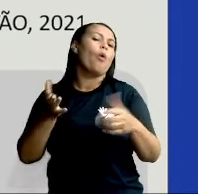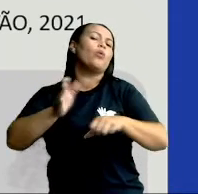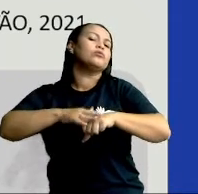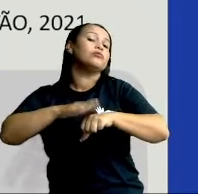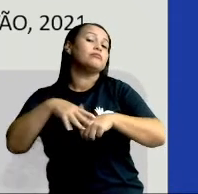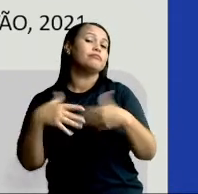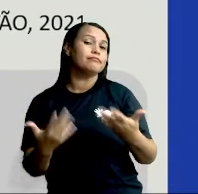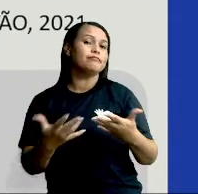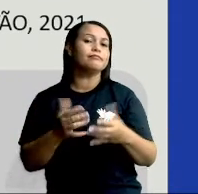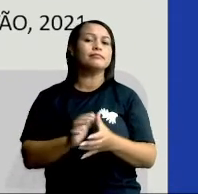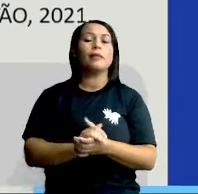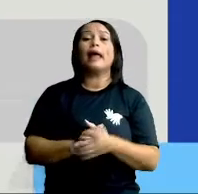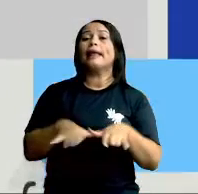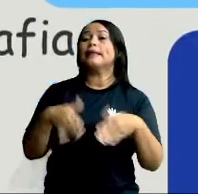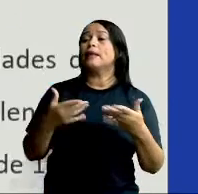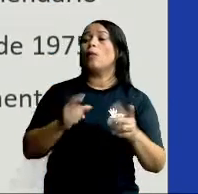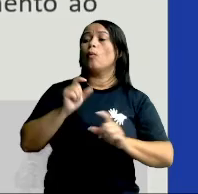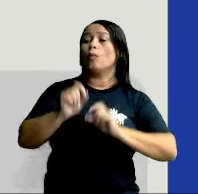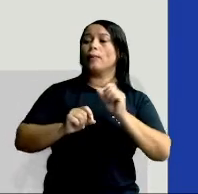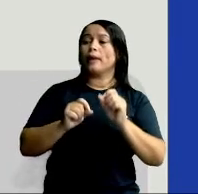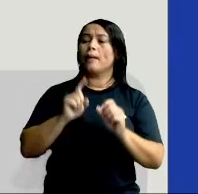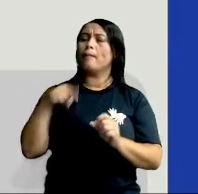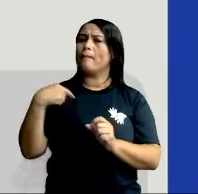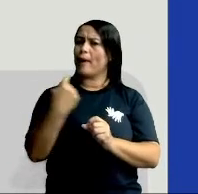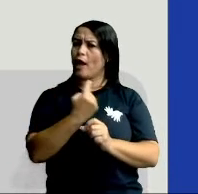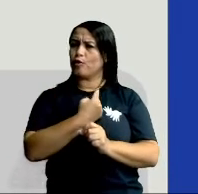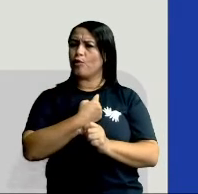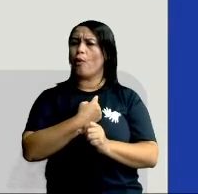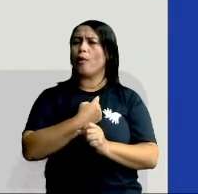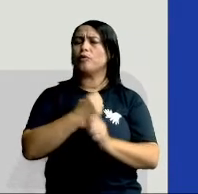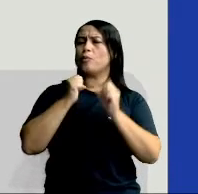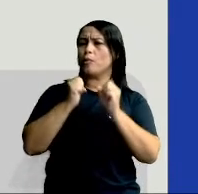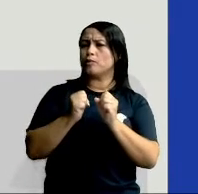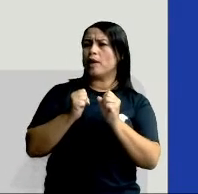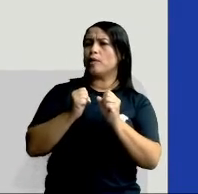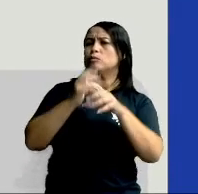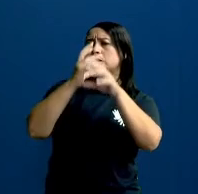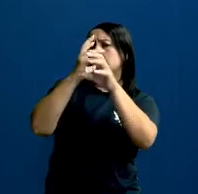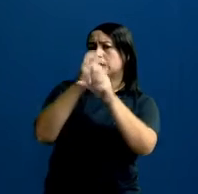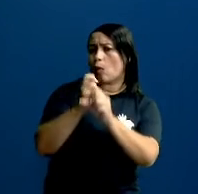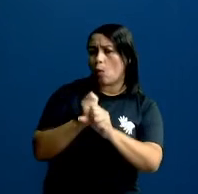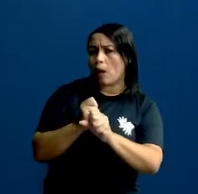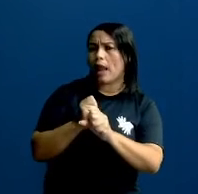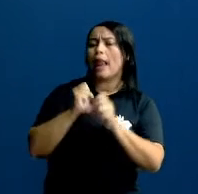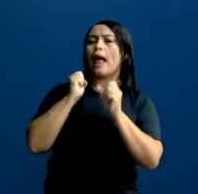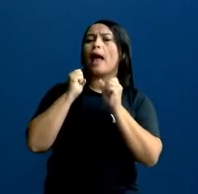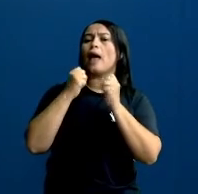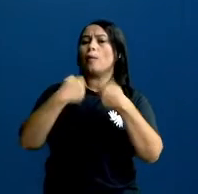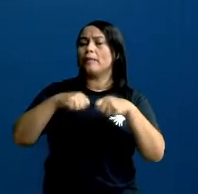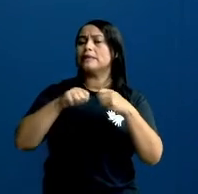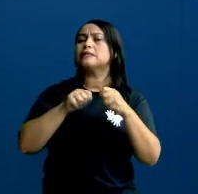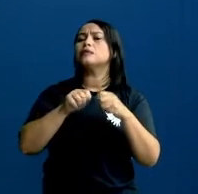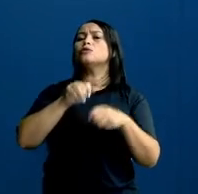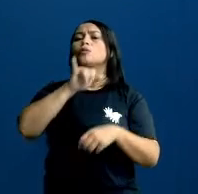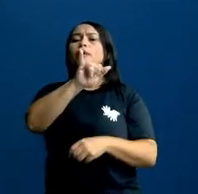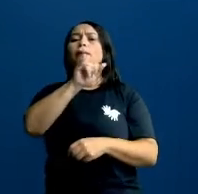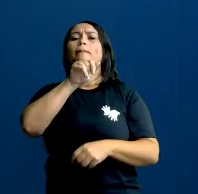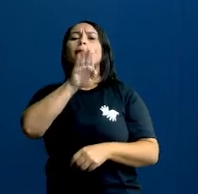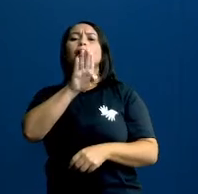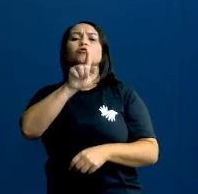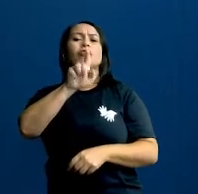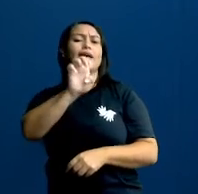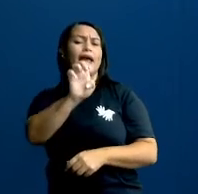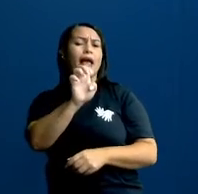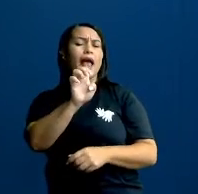na atualidade. Então, para a gente poder calcular, eu preciso trazer um pouquinho aqui do histórico do IBGE, para que você